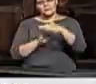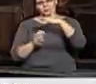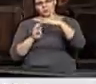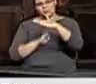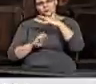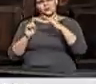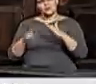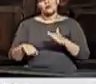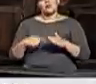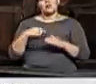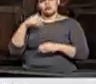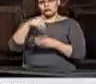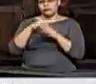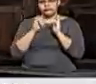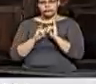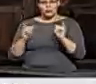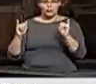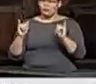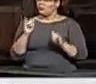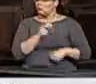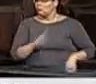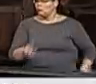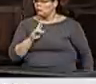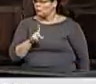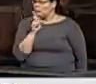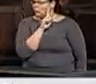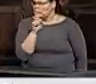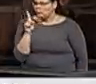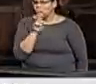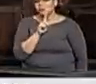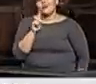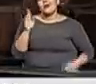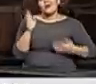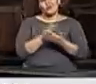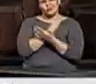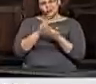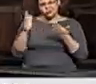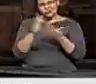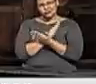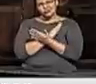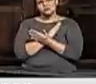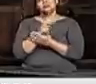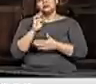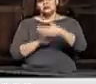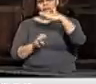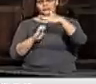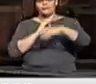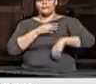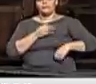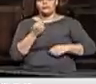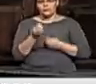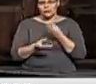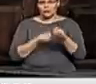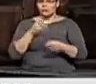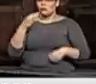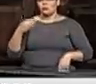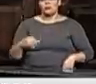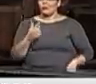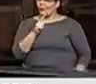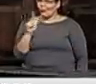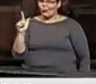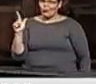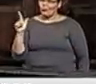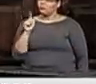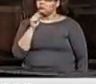uma campanha colar. Não é isso. Alguns incentivos foram corretos e outros foram